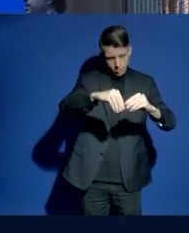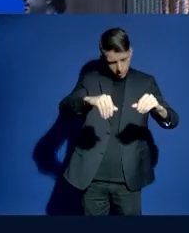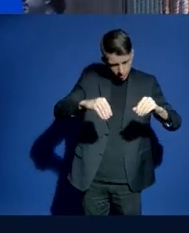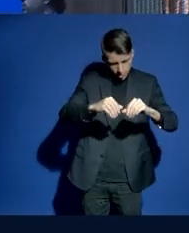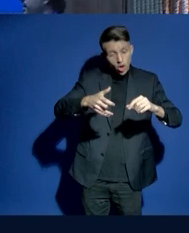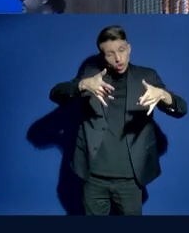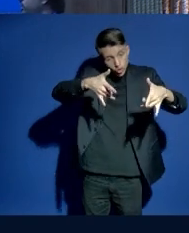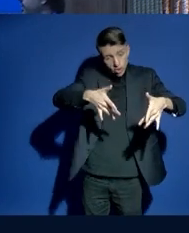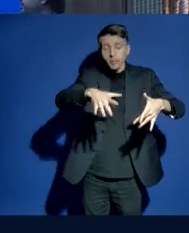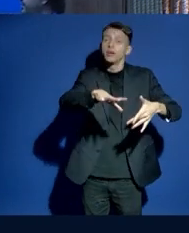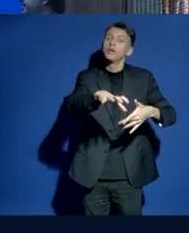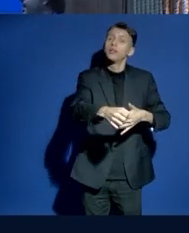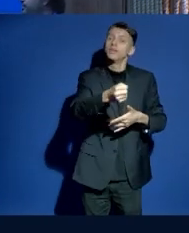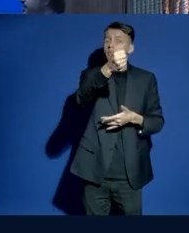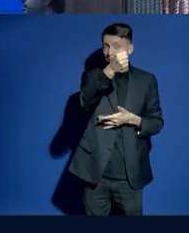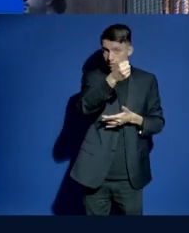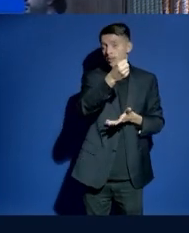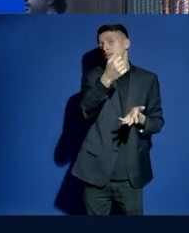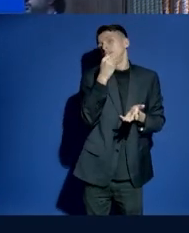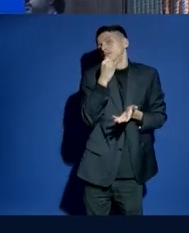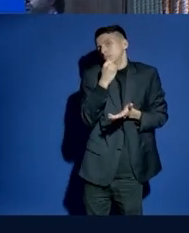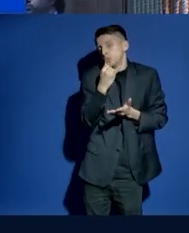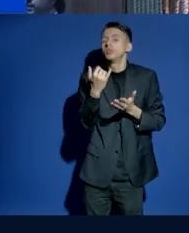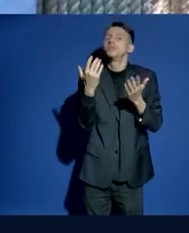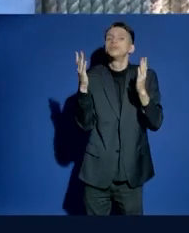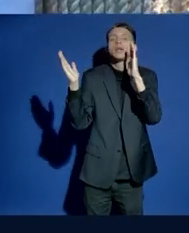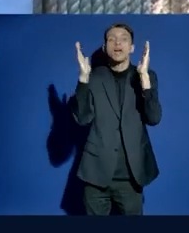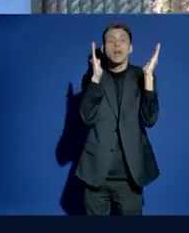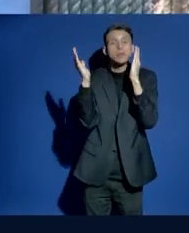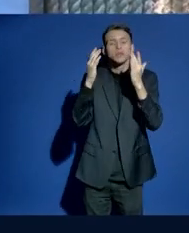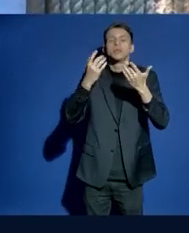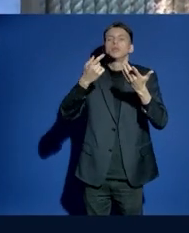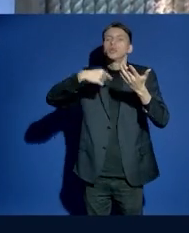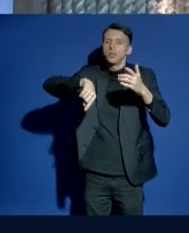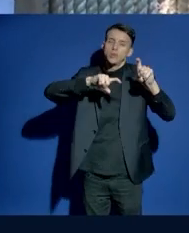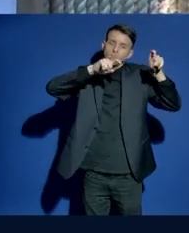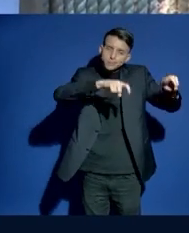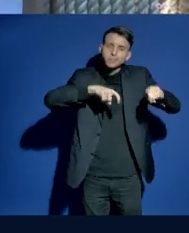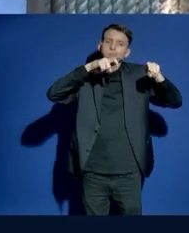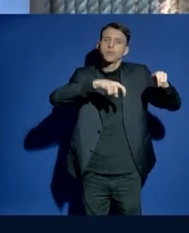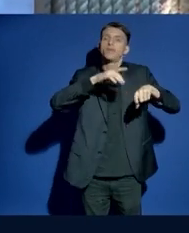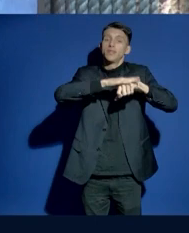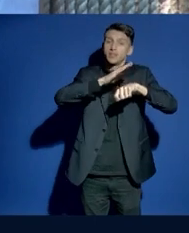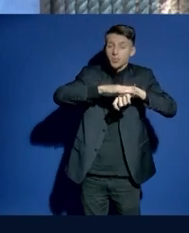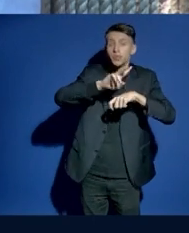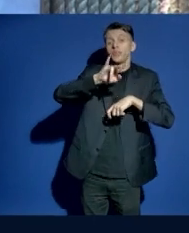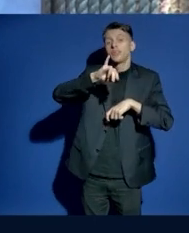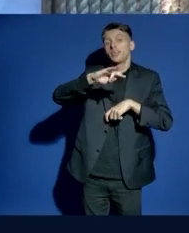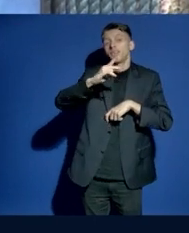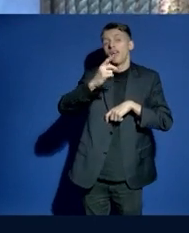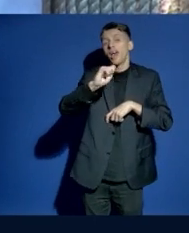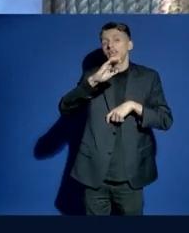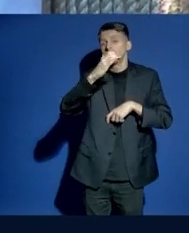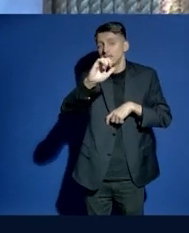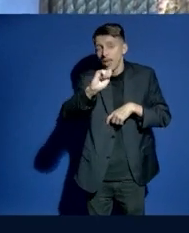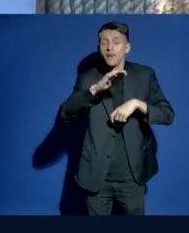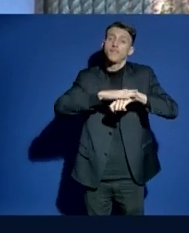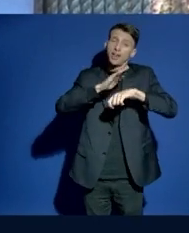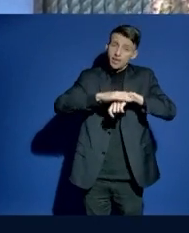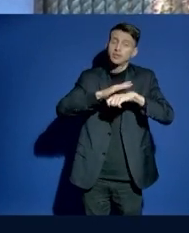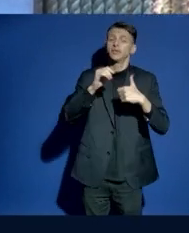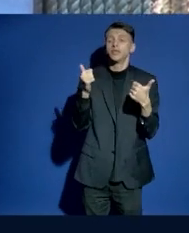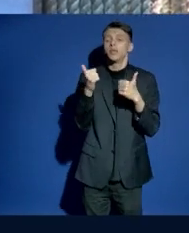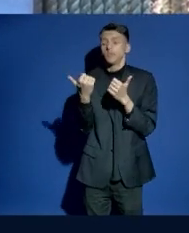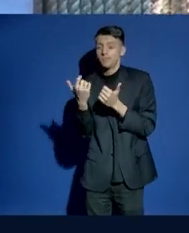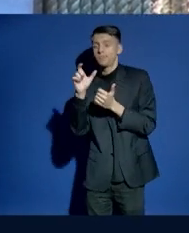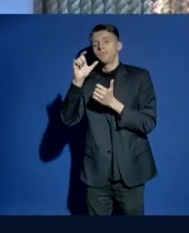do funcionamento é que durante a safra a gente consegue quando a gente está produzindo bastante linhaça a gente mantém os biodigestores